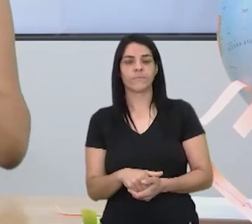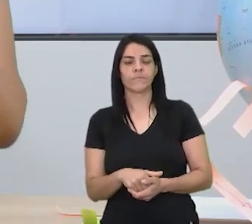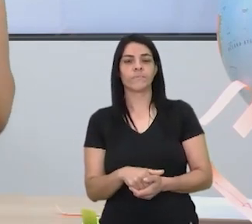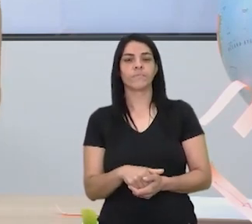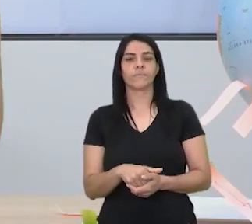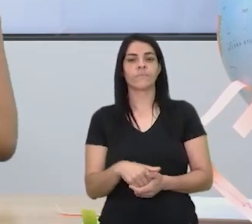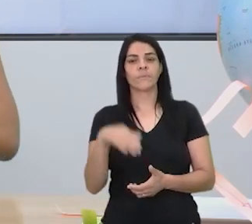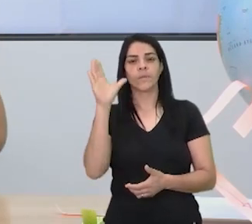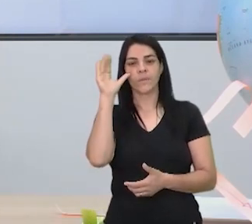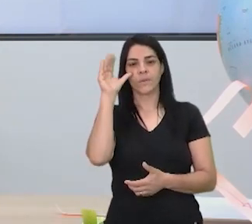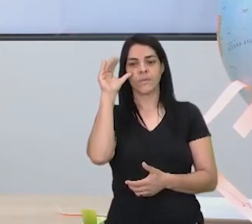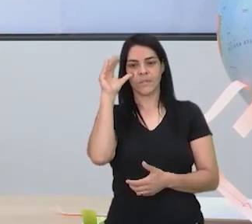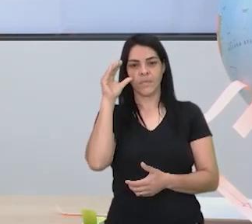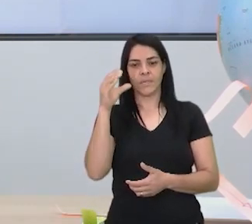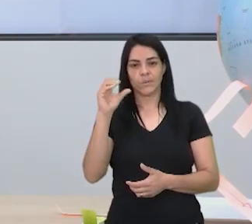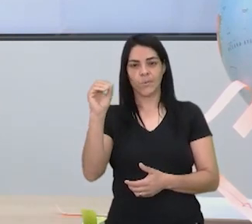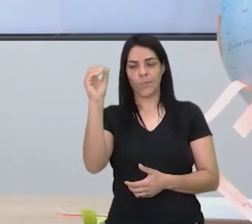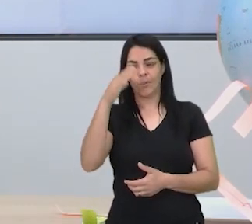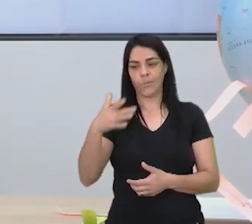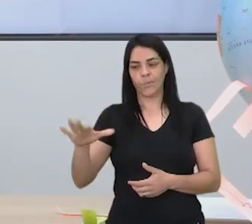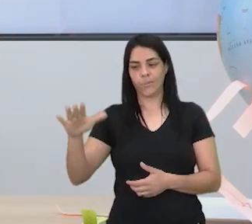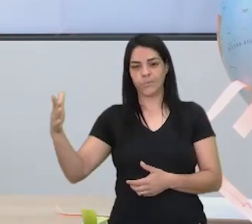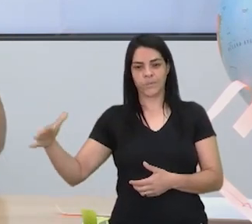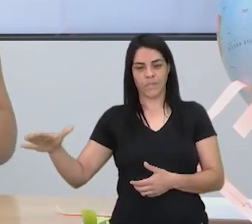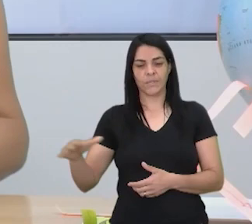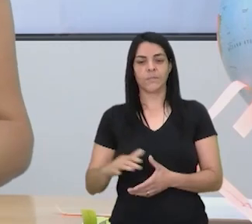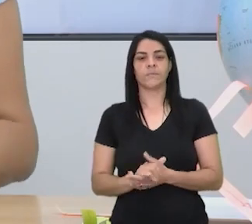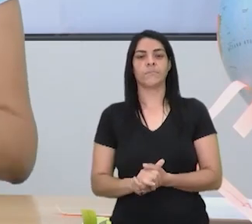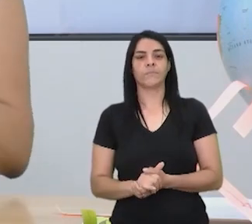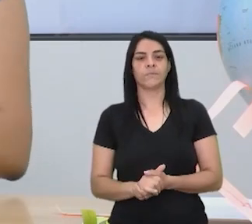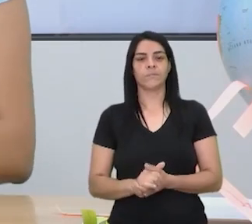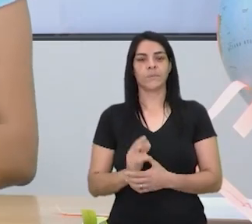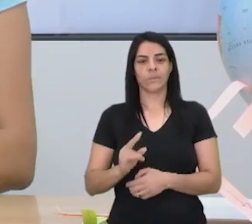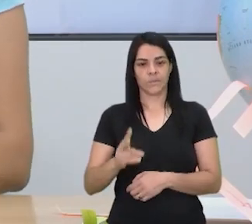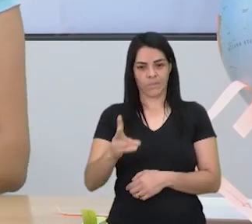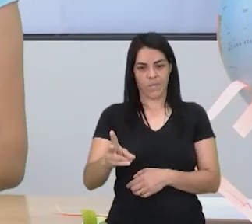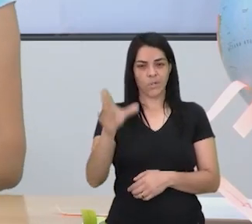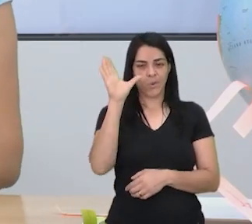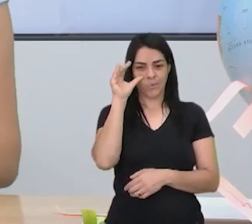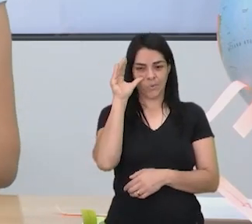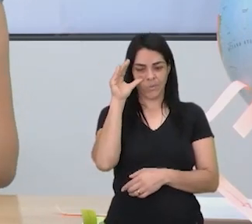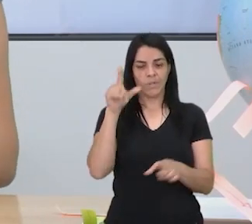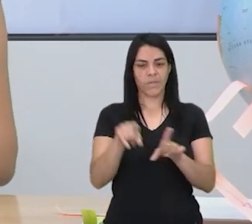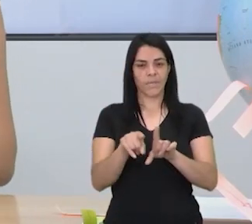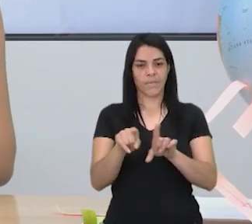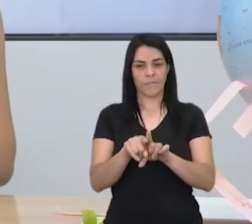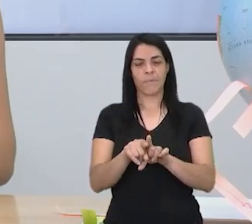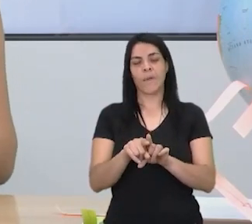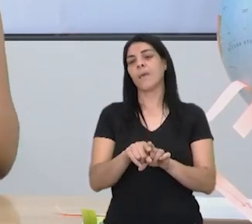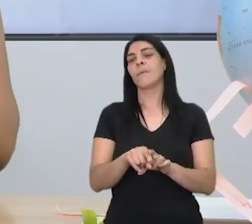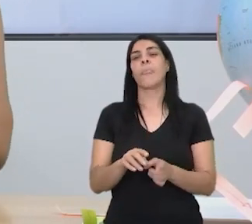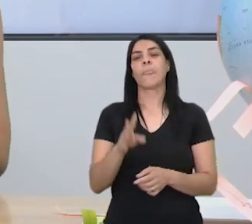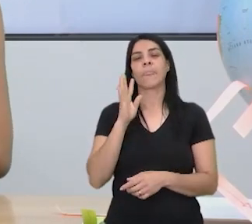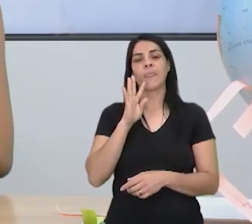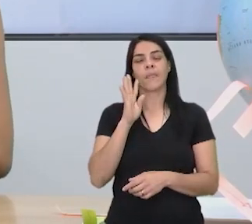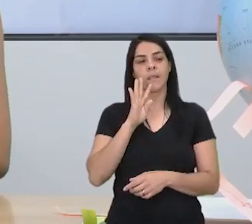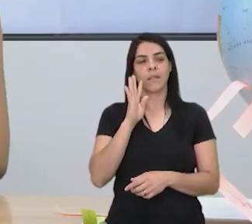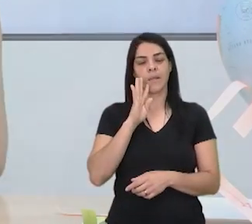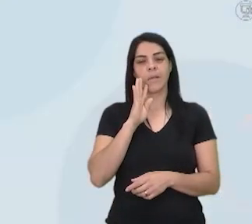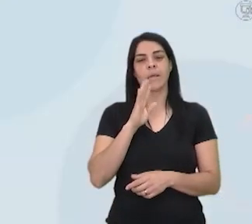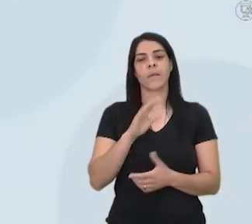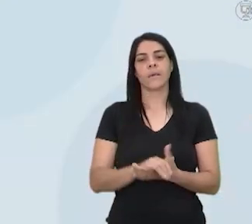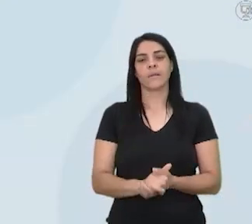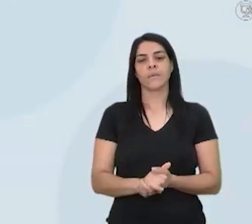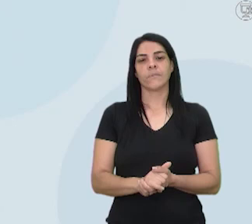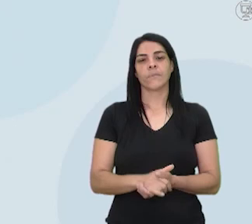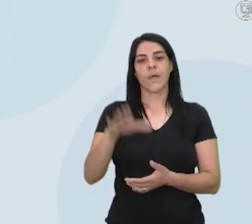aí sobre os oceanos. Bom, continuando também, outra curiosidade que também é interessante são